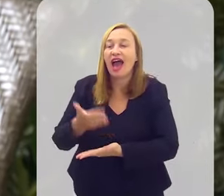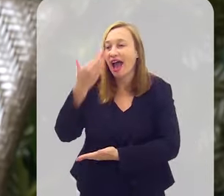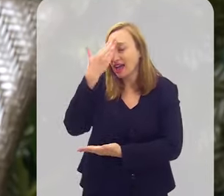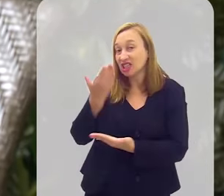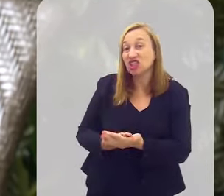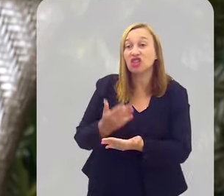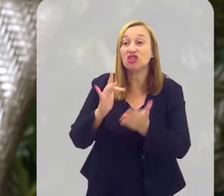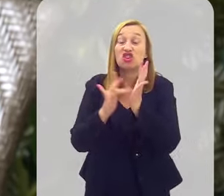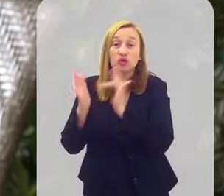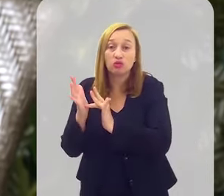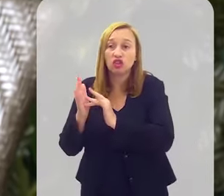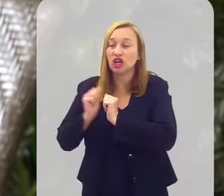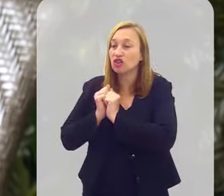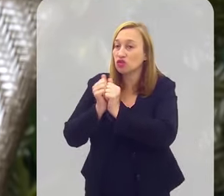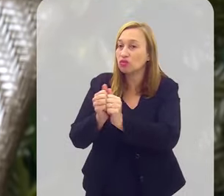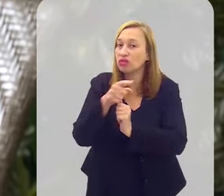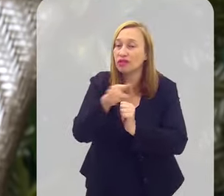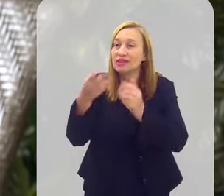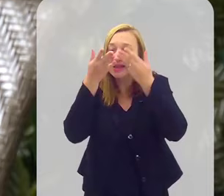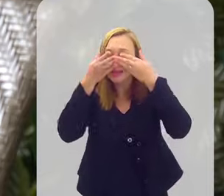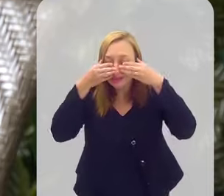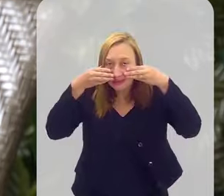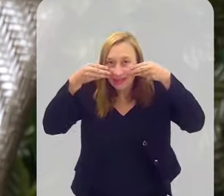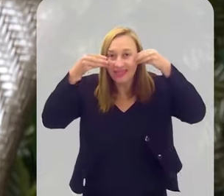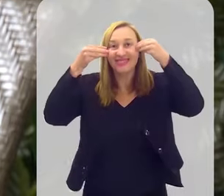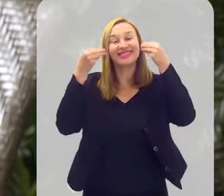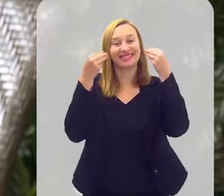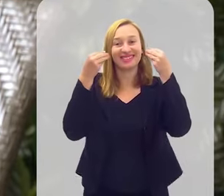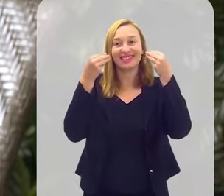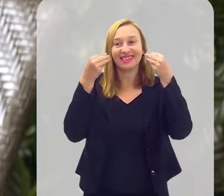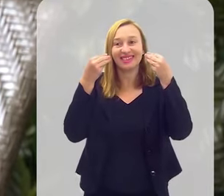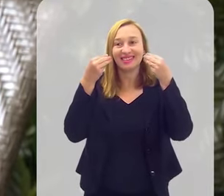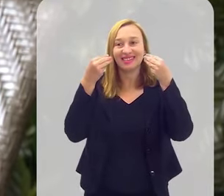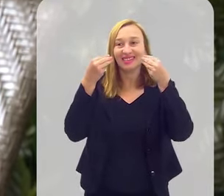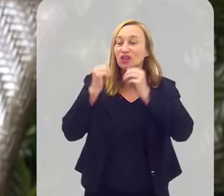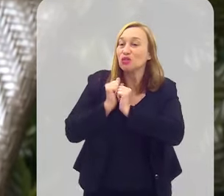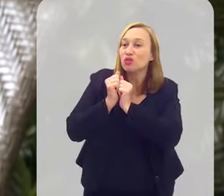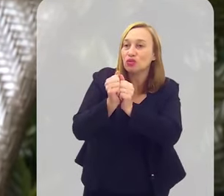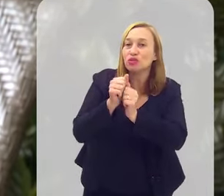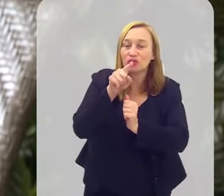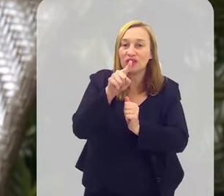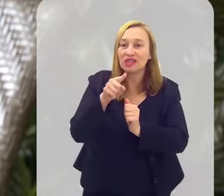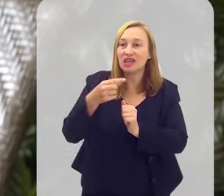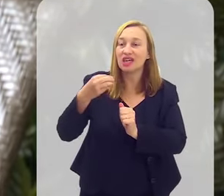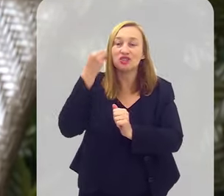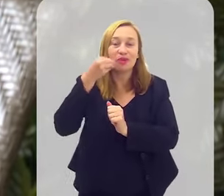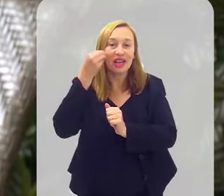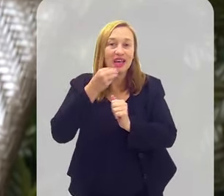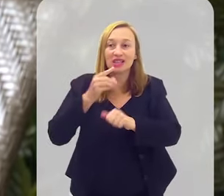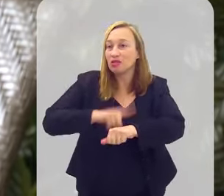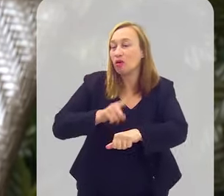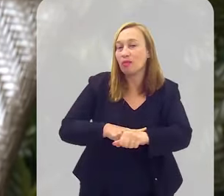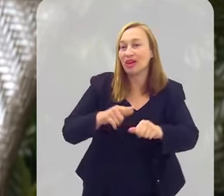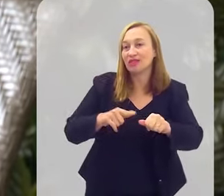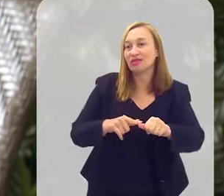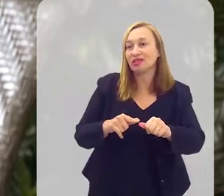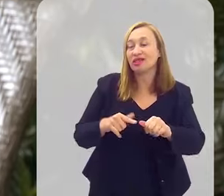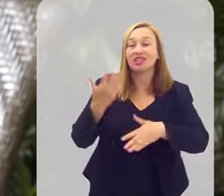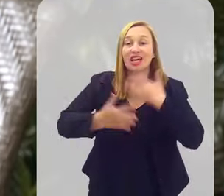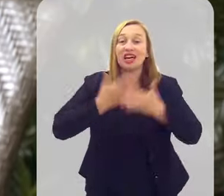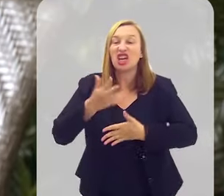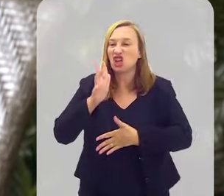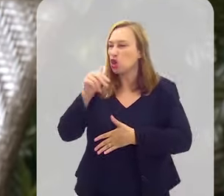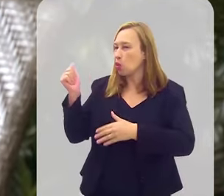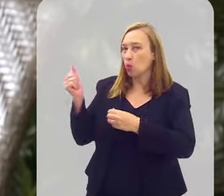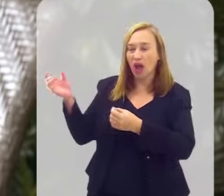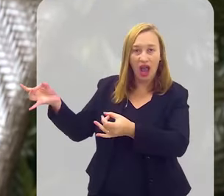tá ali do seu lado te olhando enxugando as tuas lágrimas vivenciando contigo momentos de alegria mas ele nunca